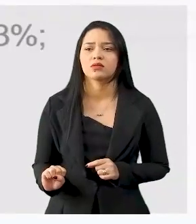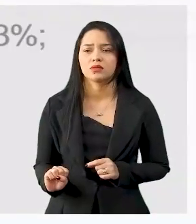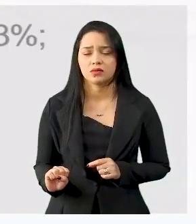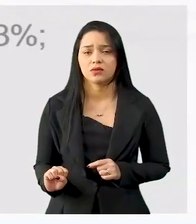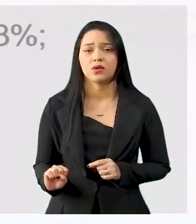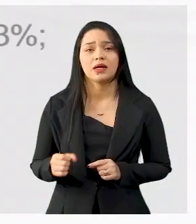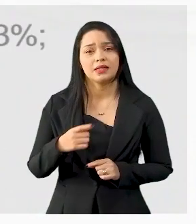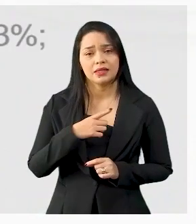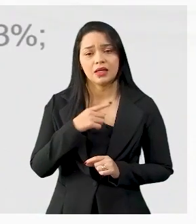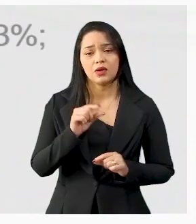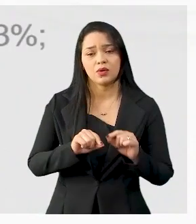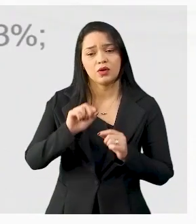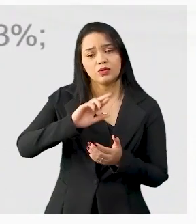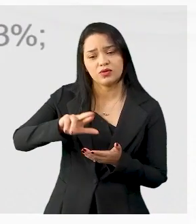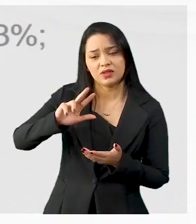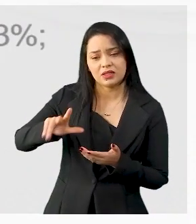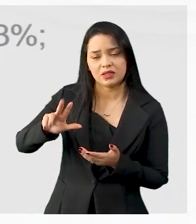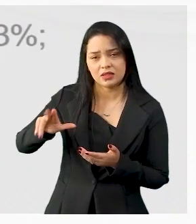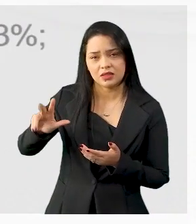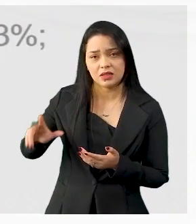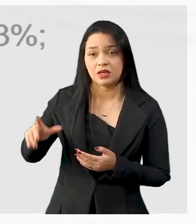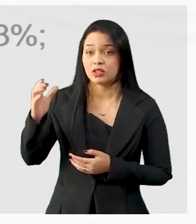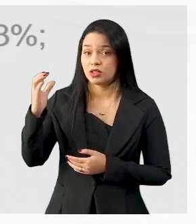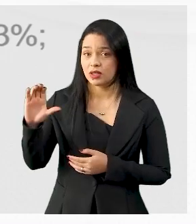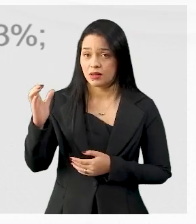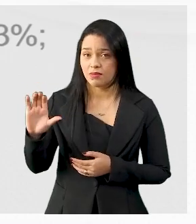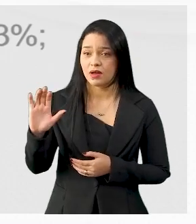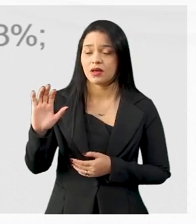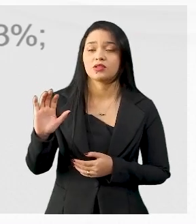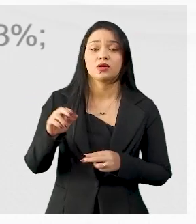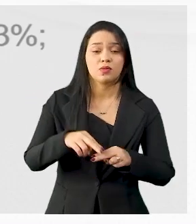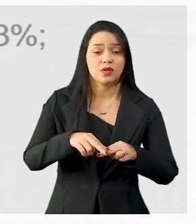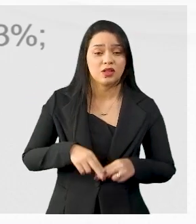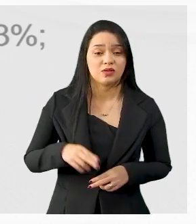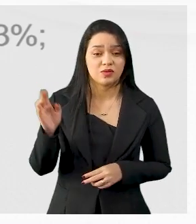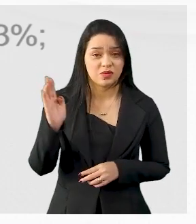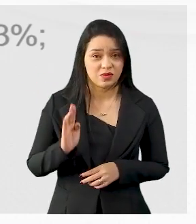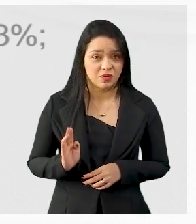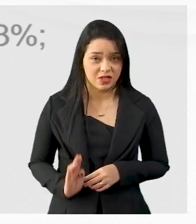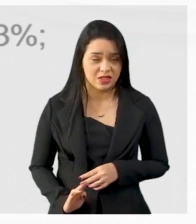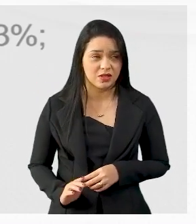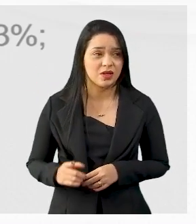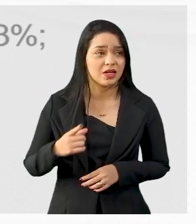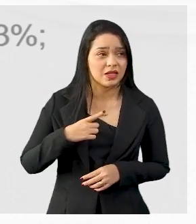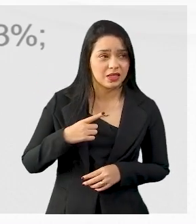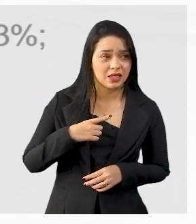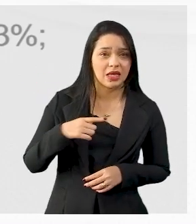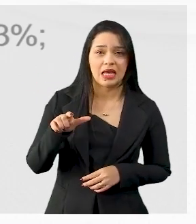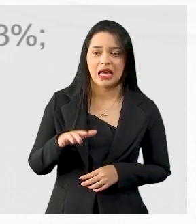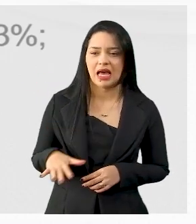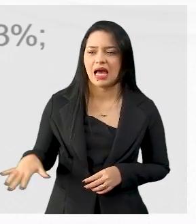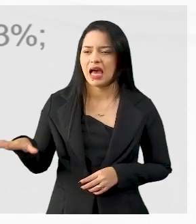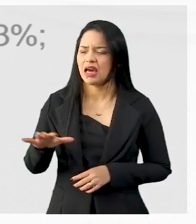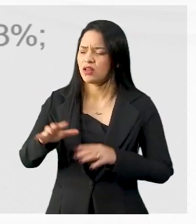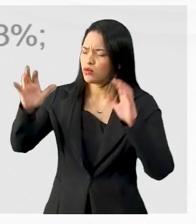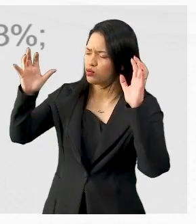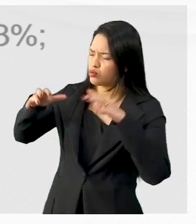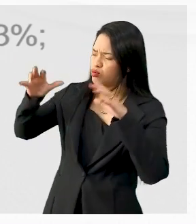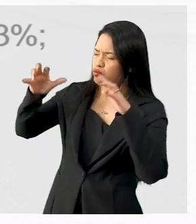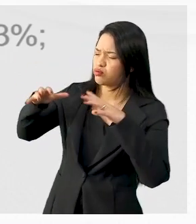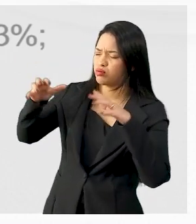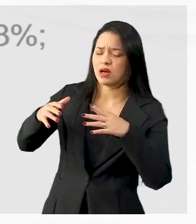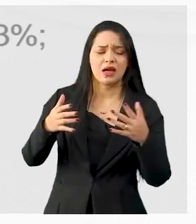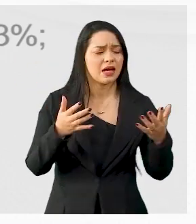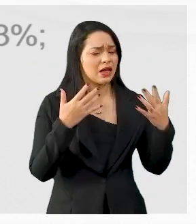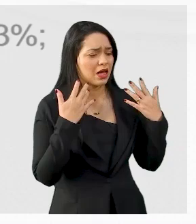nós vamos ter uma grande diversidade climatobotânica. É por isso que no Brasil é um país que tu tem áreas muita chuva, muito calor,